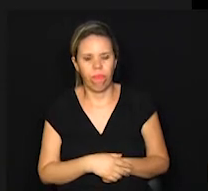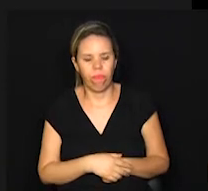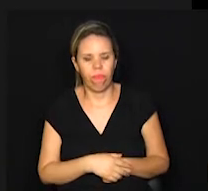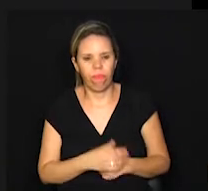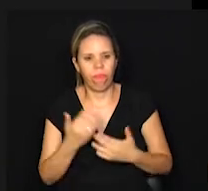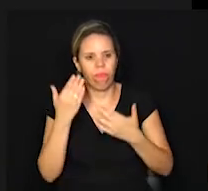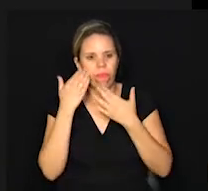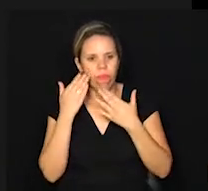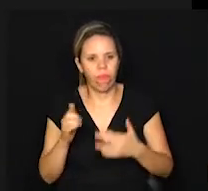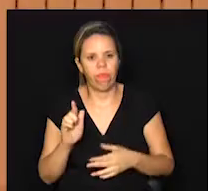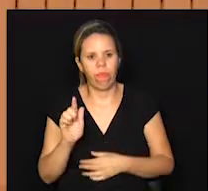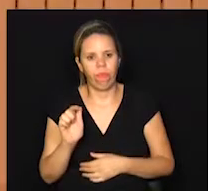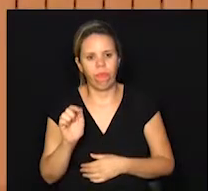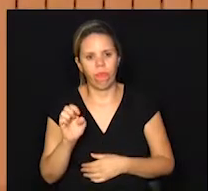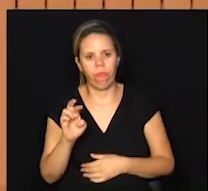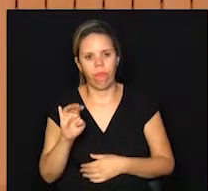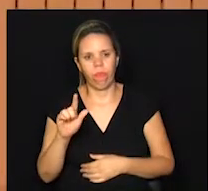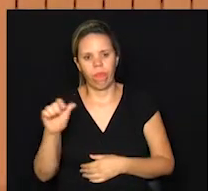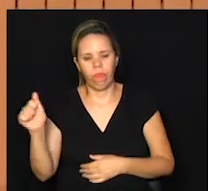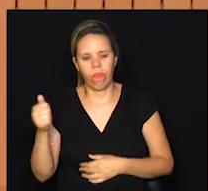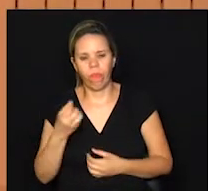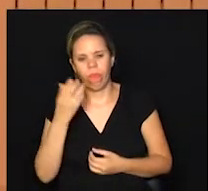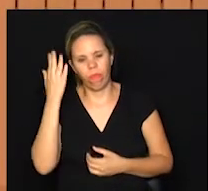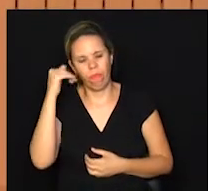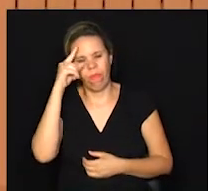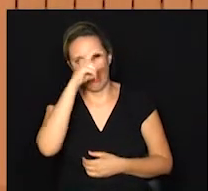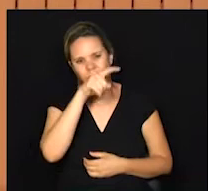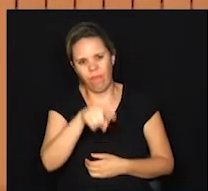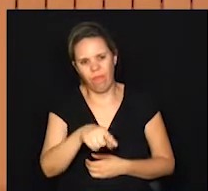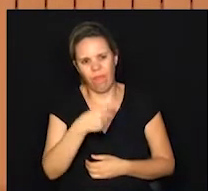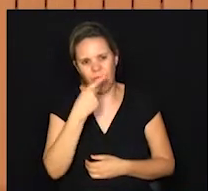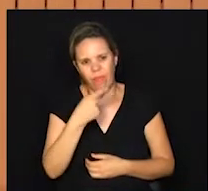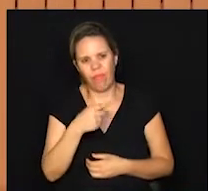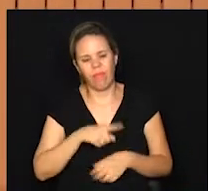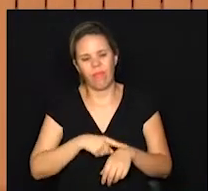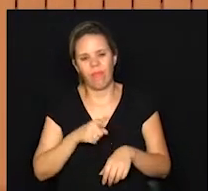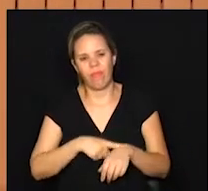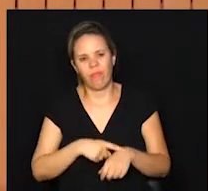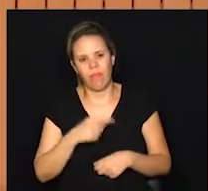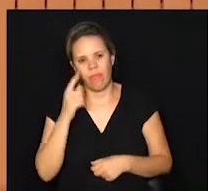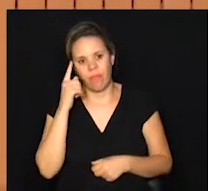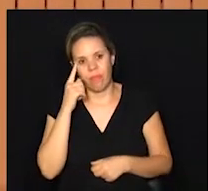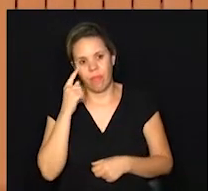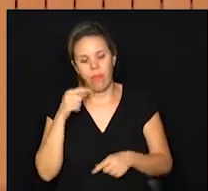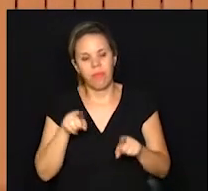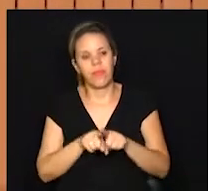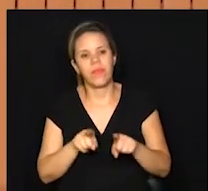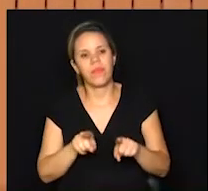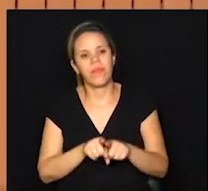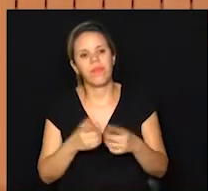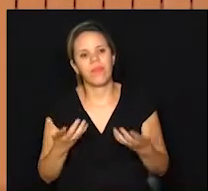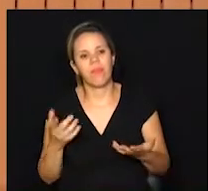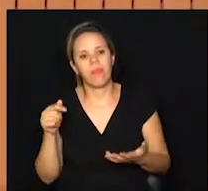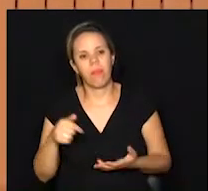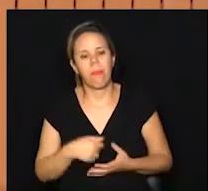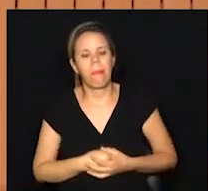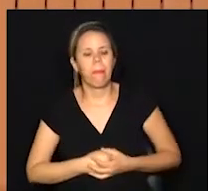Obrigado, Gabriela. Eu sei que é bastante difícil esse momento. Eu também queria aqui